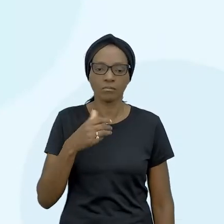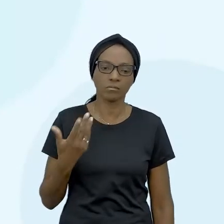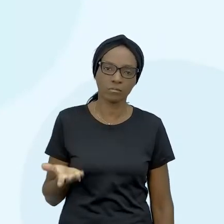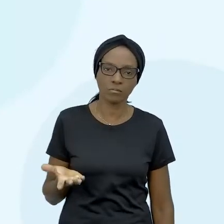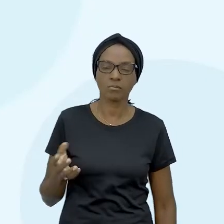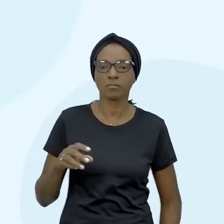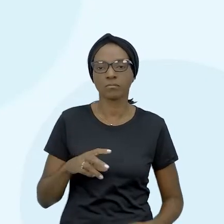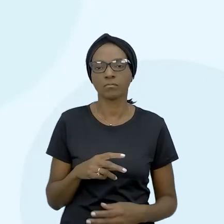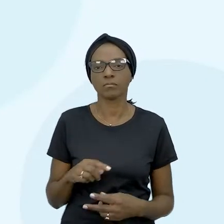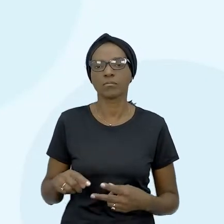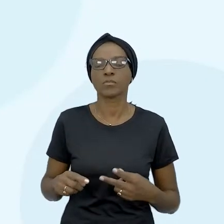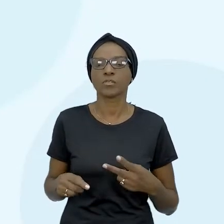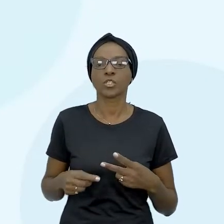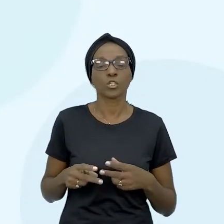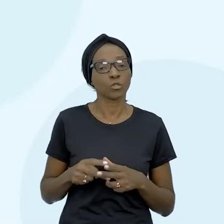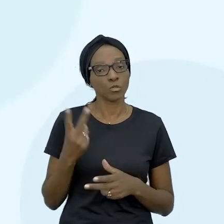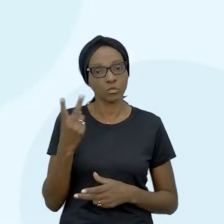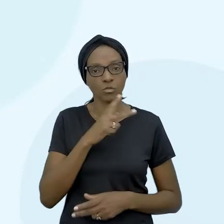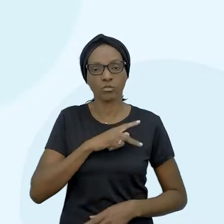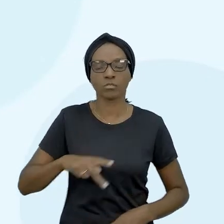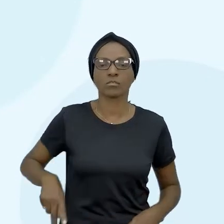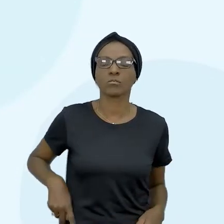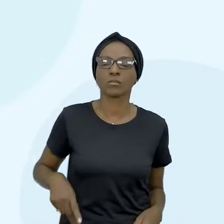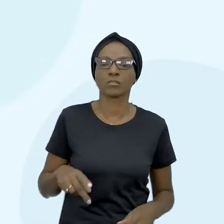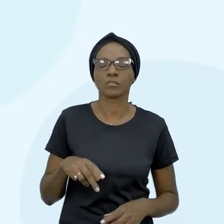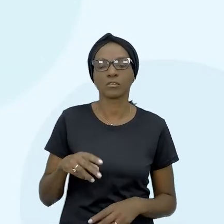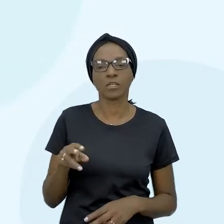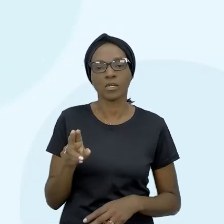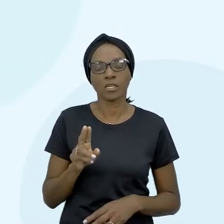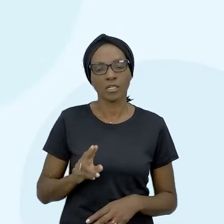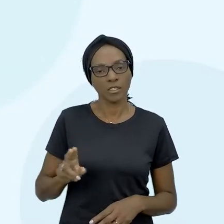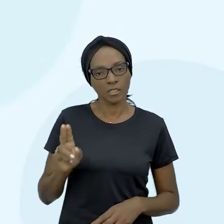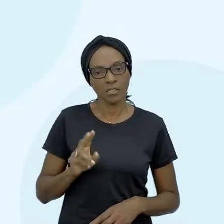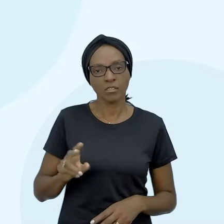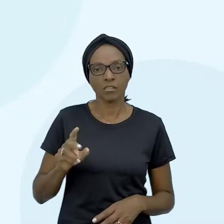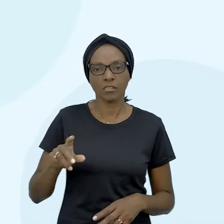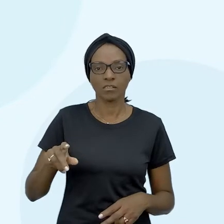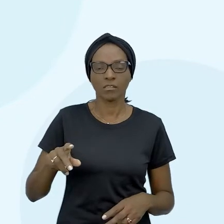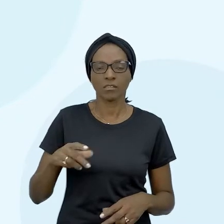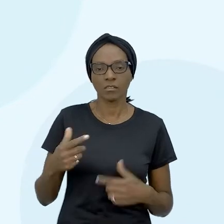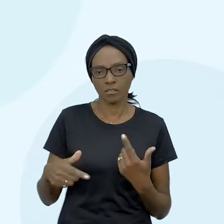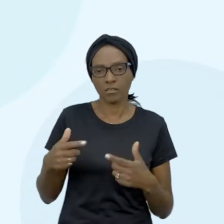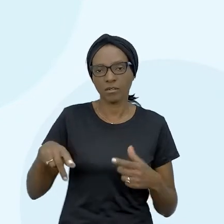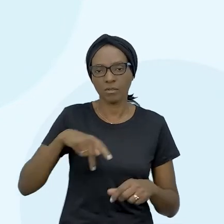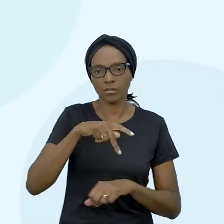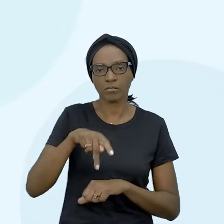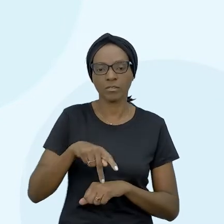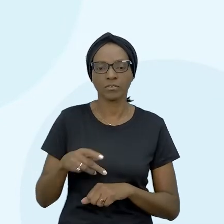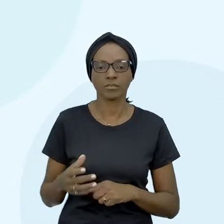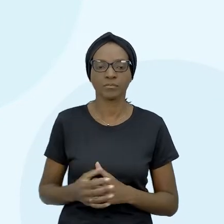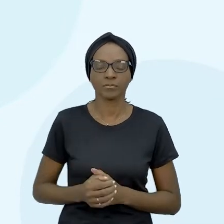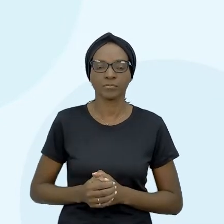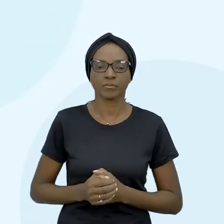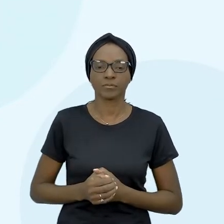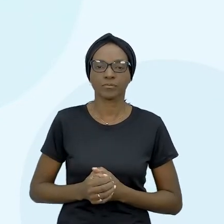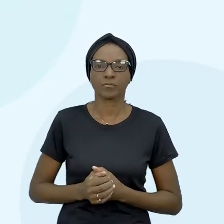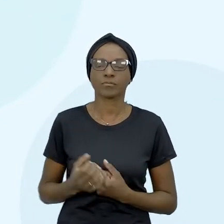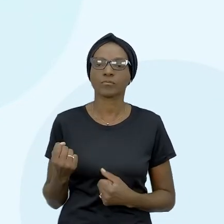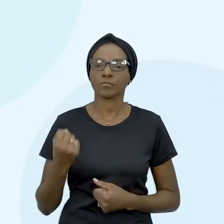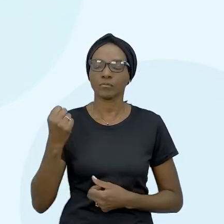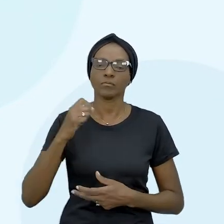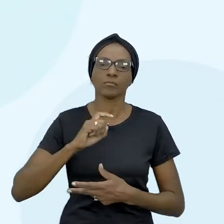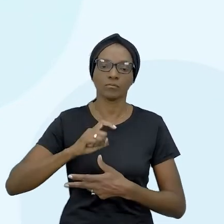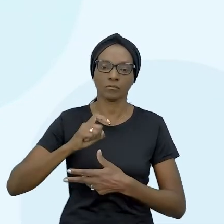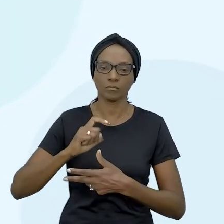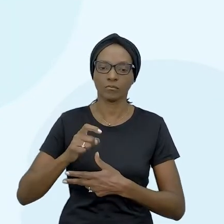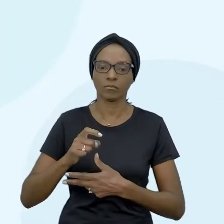e vice-presidente da República. Então, o Poder Executivo ele